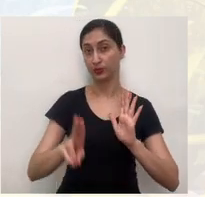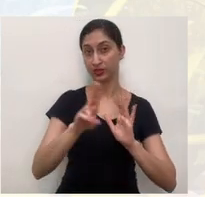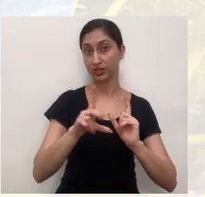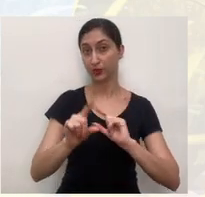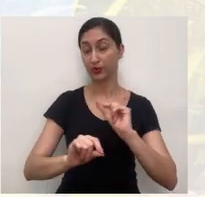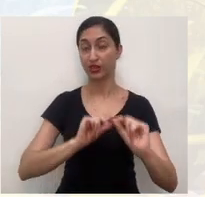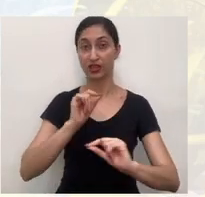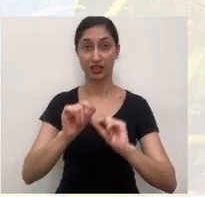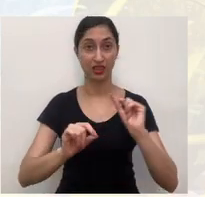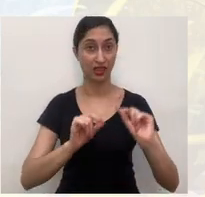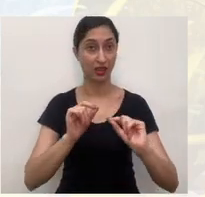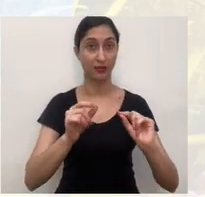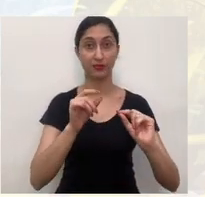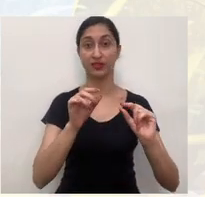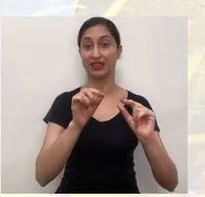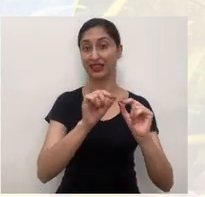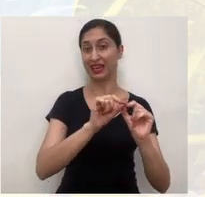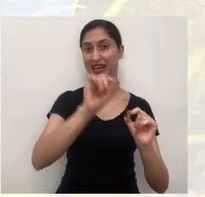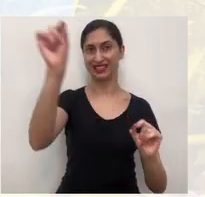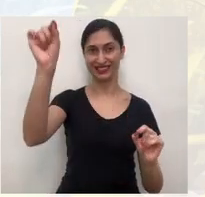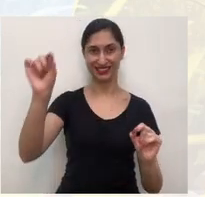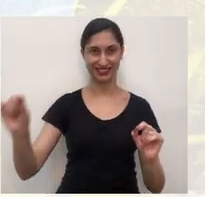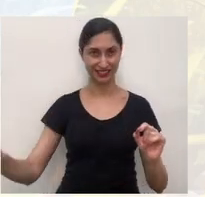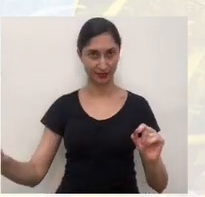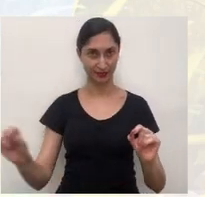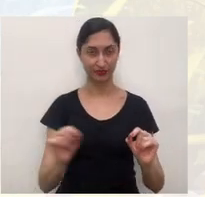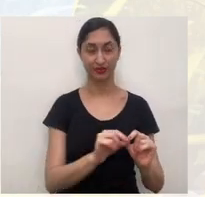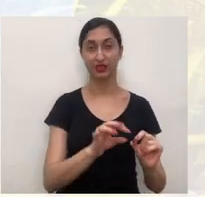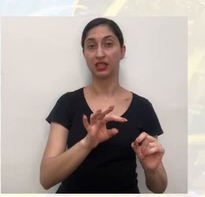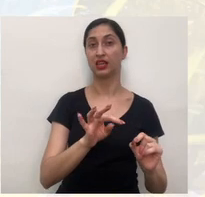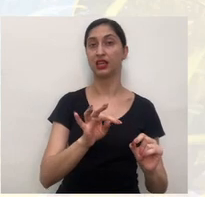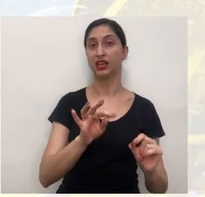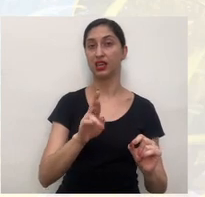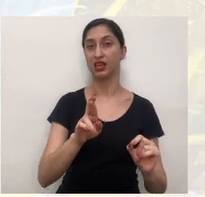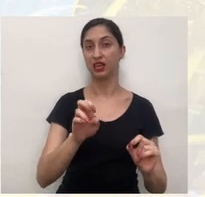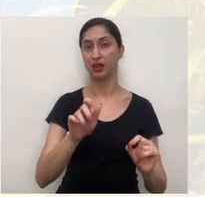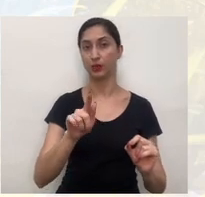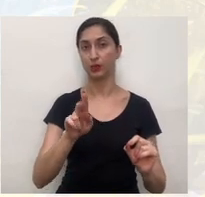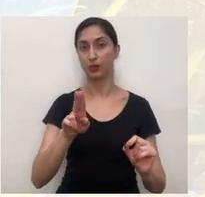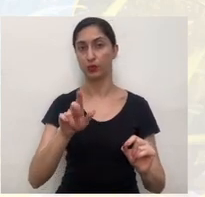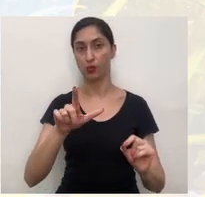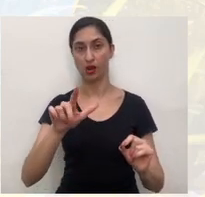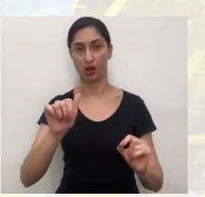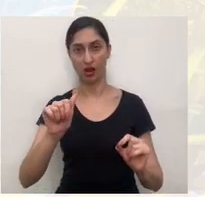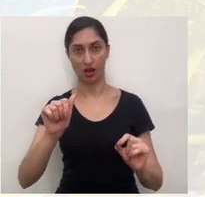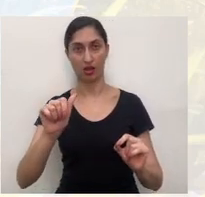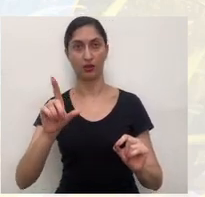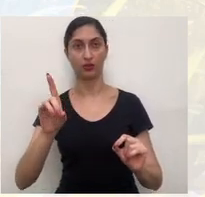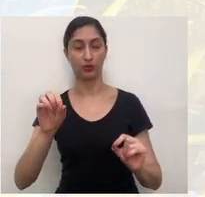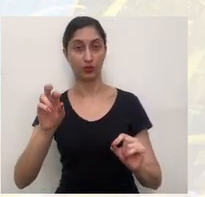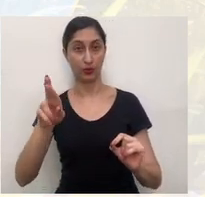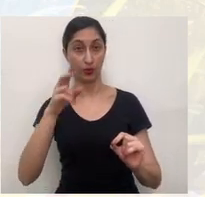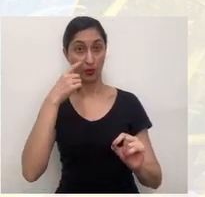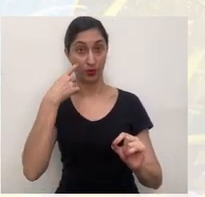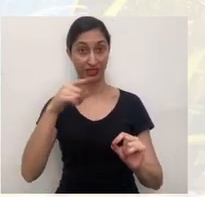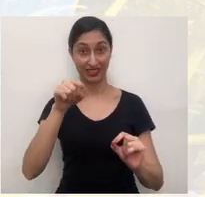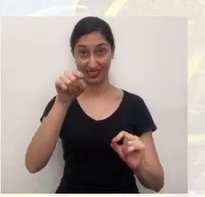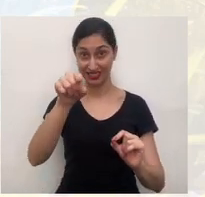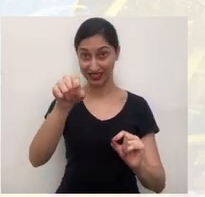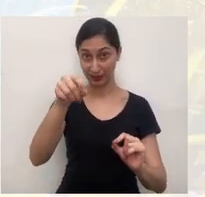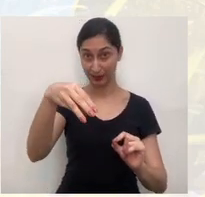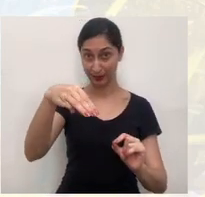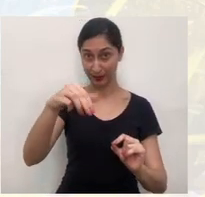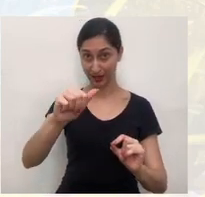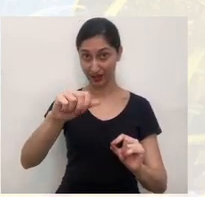chamados traçados reguladores. Aqui, nós estamos vendo uma malha, e vocês imaginem que essa malha